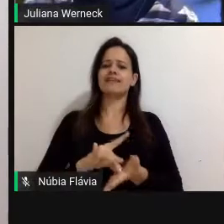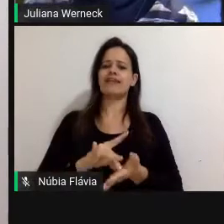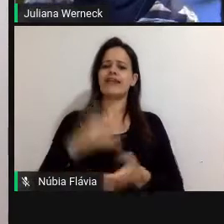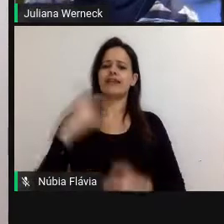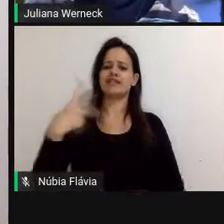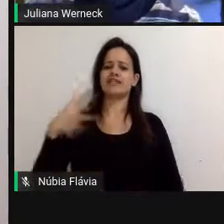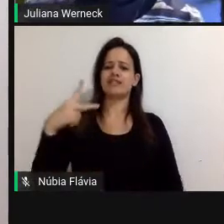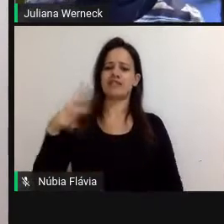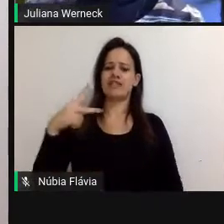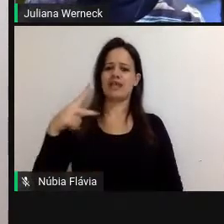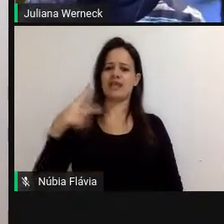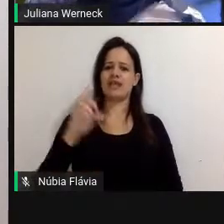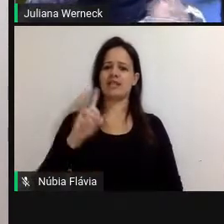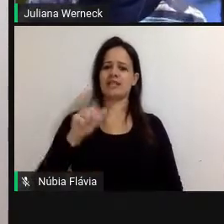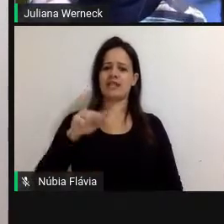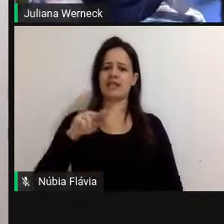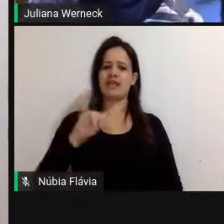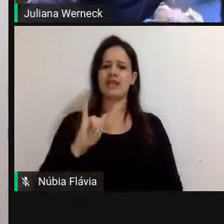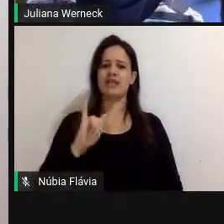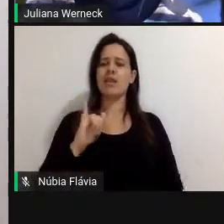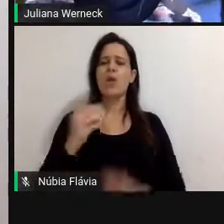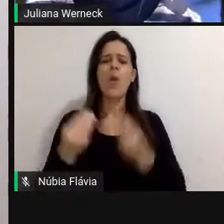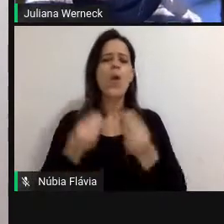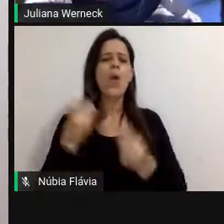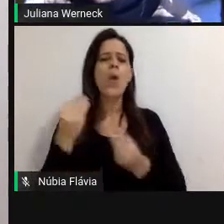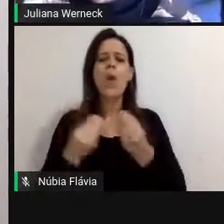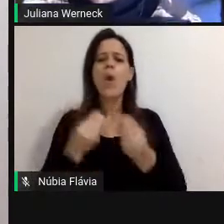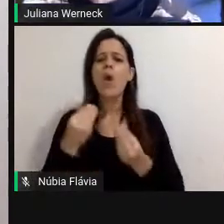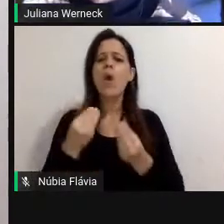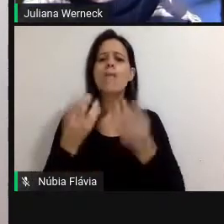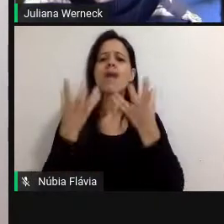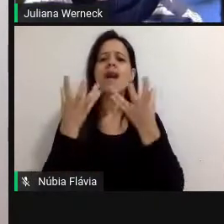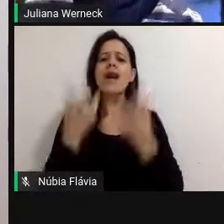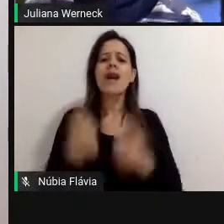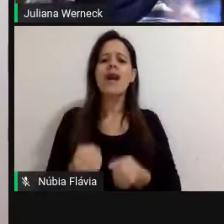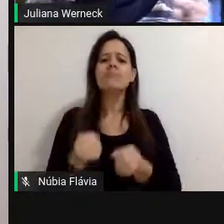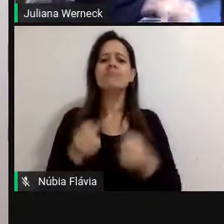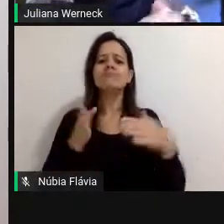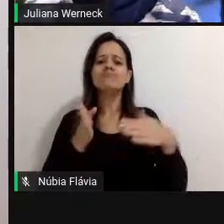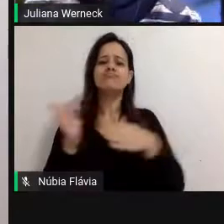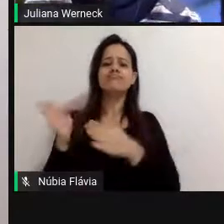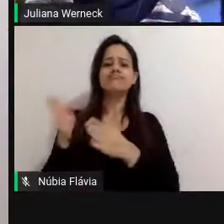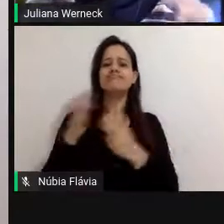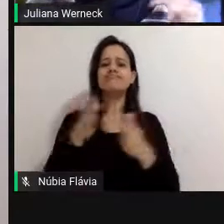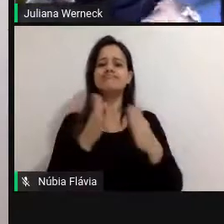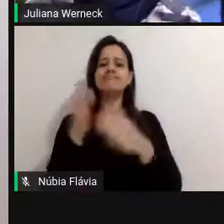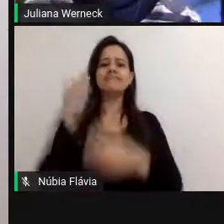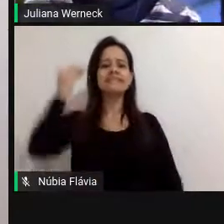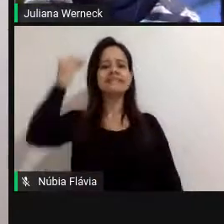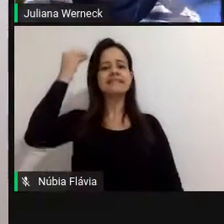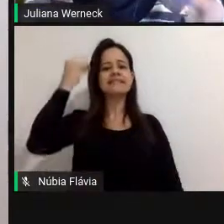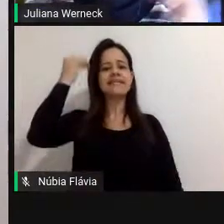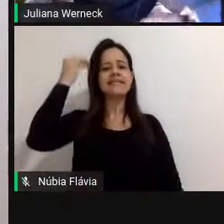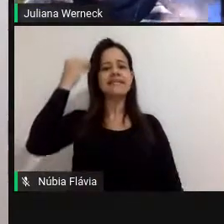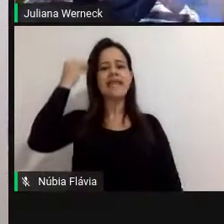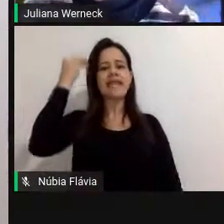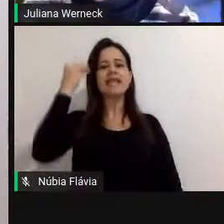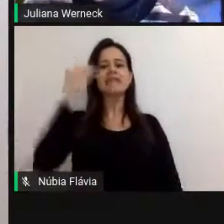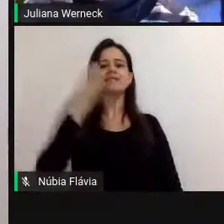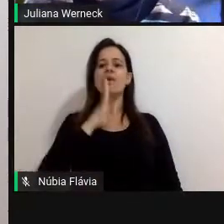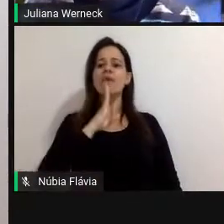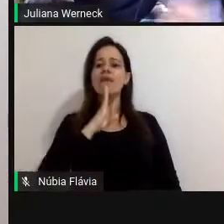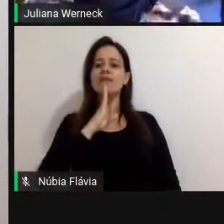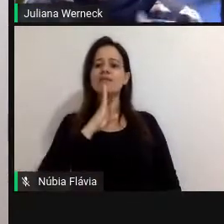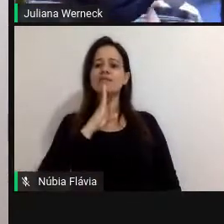hoje para a gente é o que ela, então, adquiriu ao longo desse percurso, né, com suas experiências, os seus conhecimentos. Ela vai se